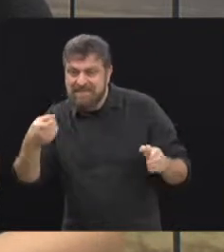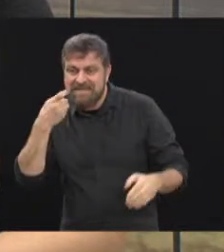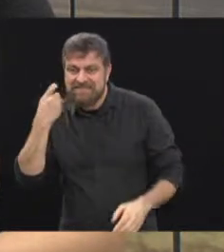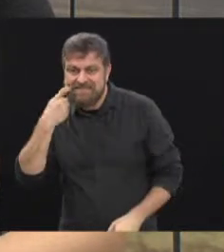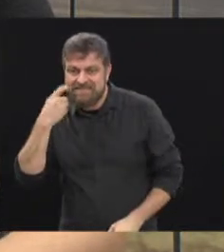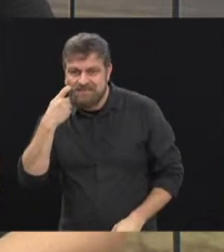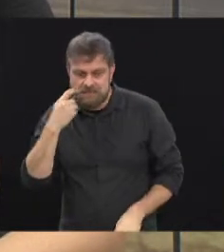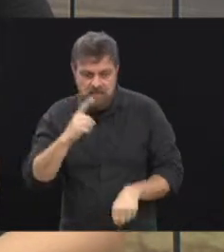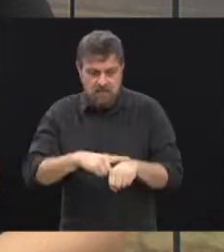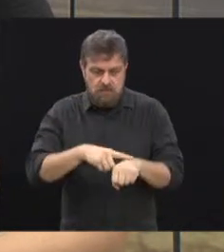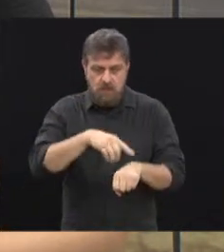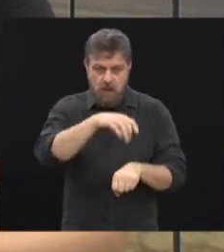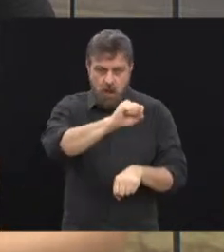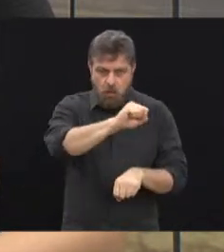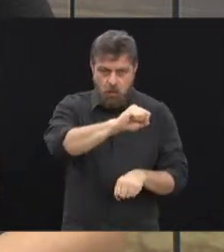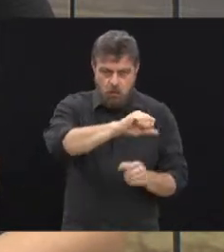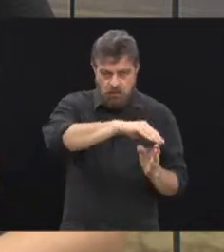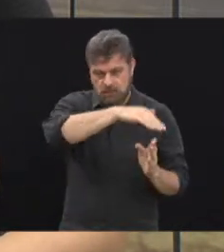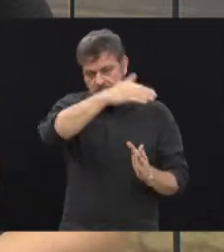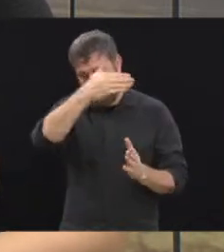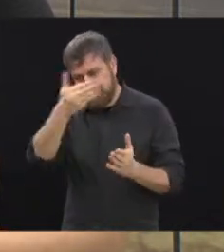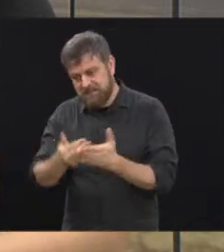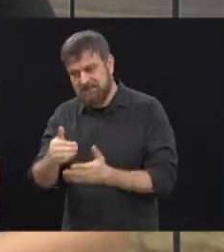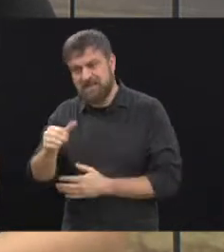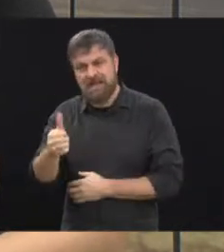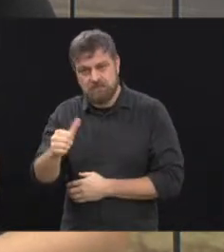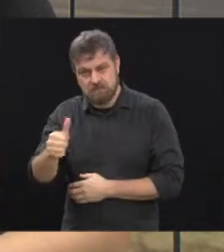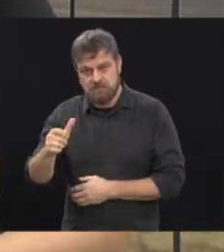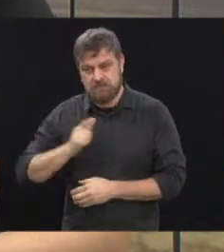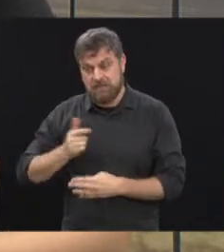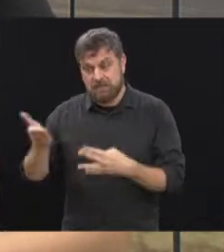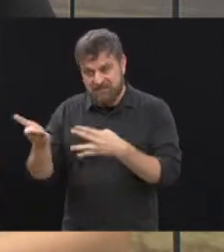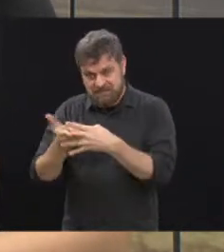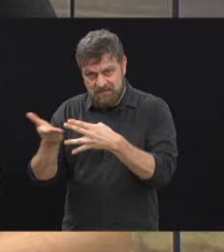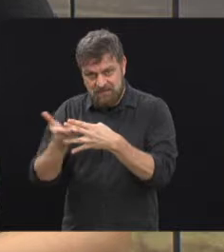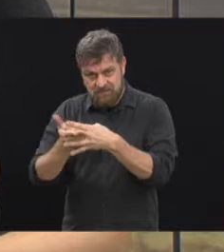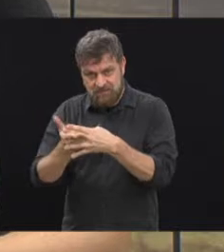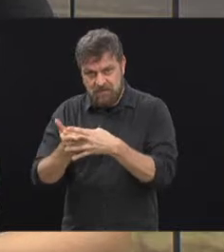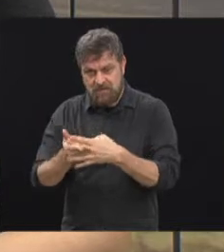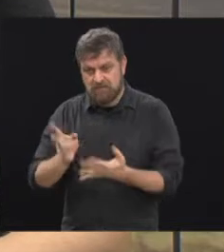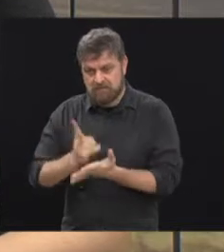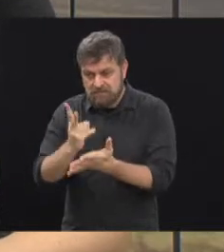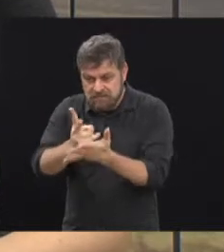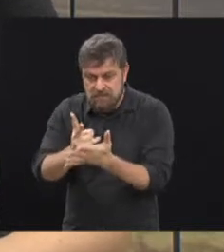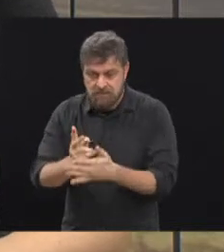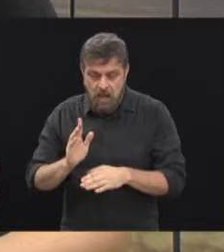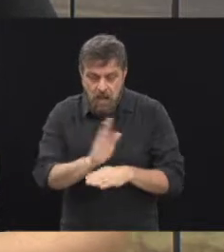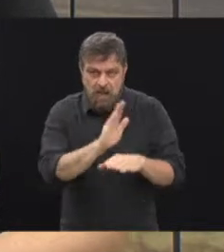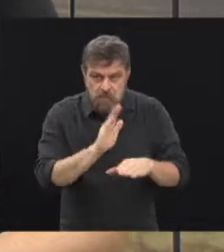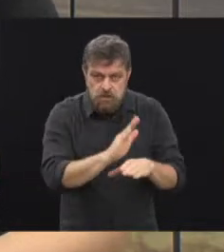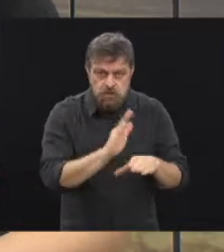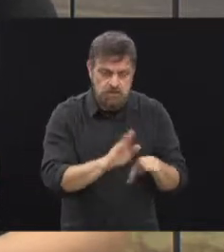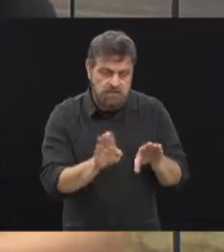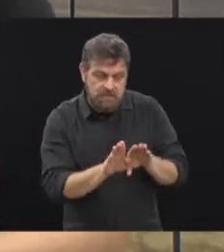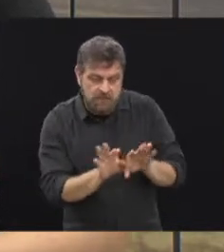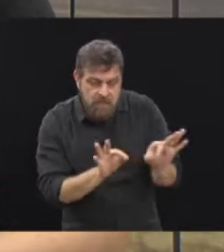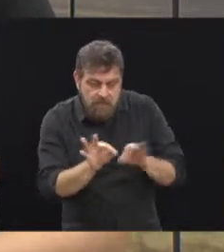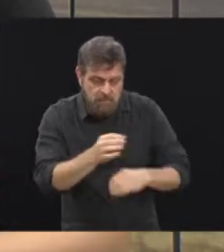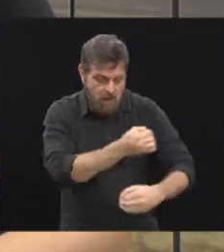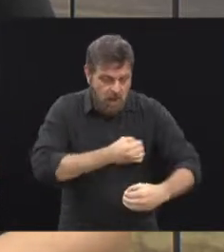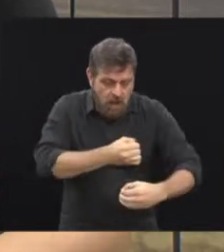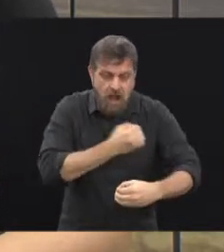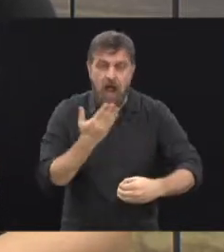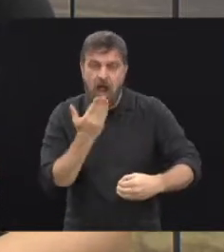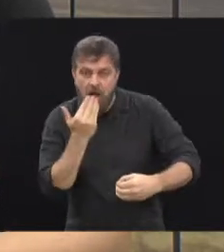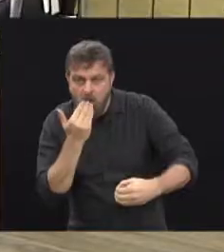mais ou menos das 8 às 9, trabalha até às 11, tem um break e em todos os breaks ele ajuda a comunidade a preparar tanto o almoço, o café da